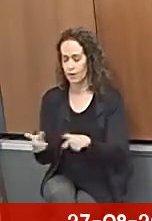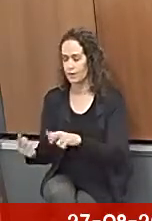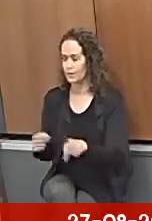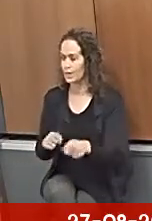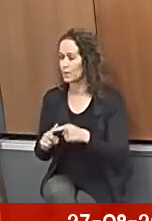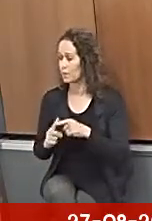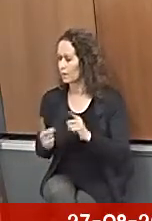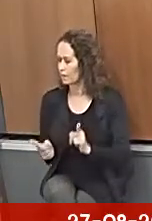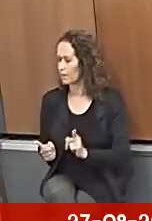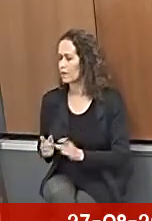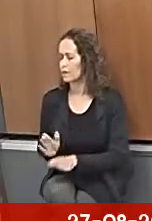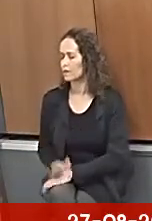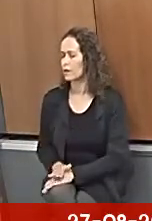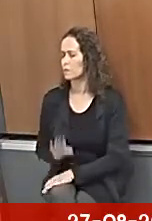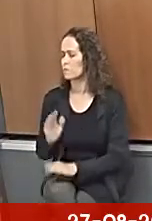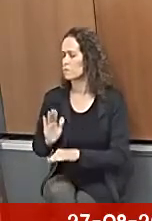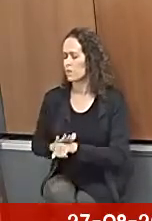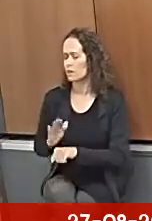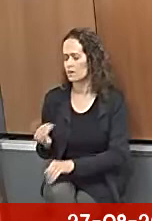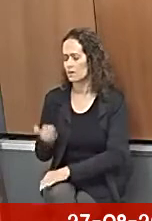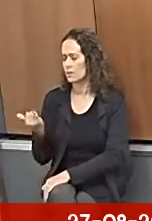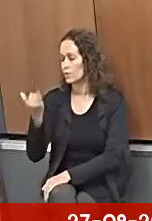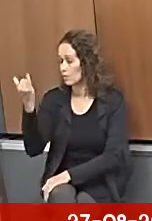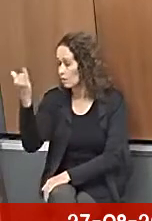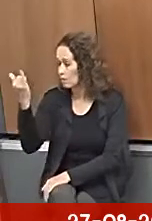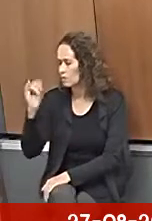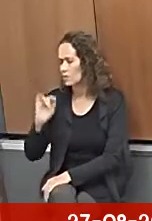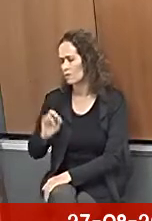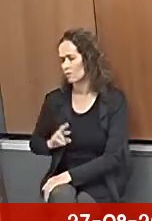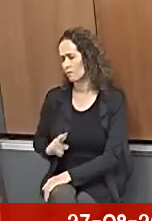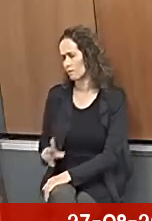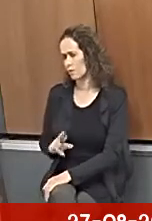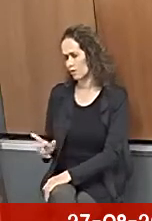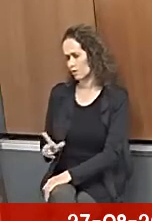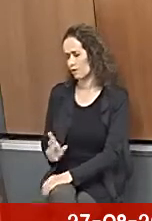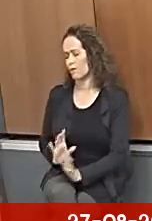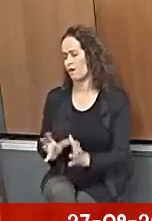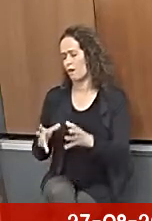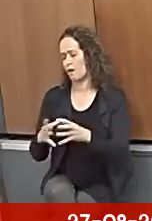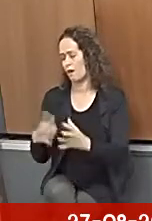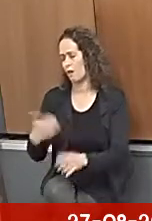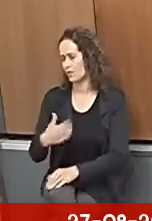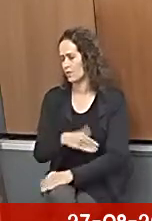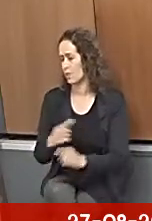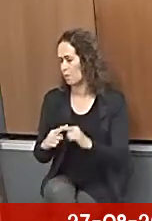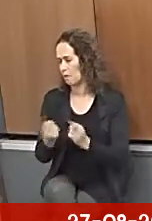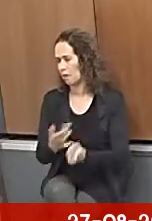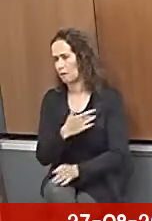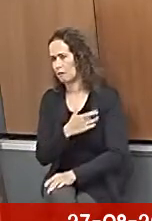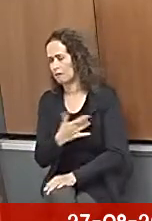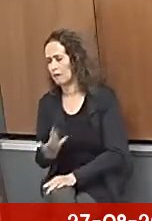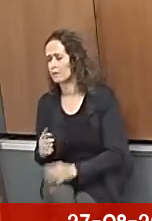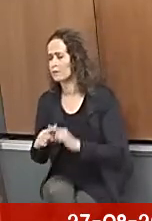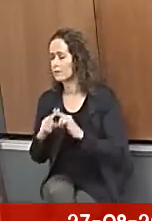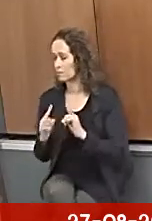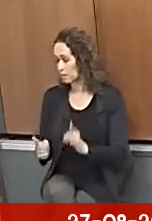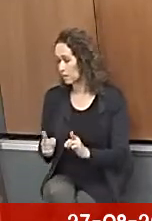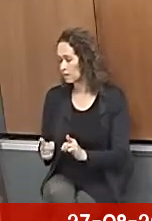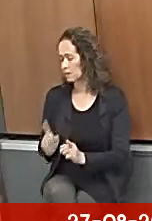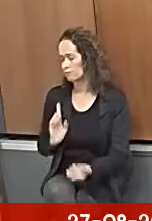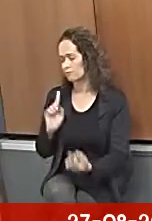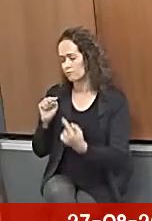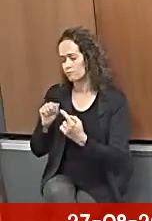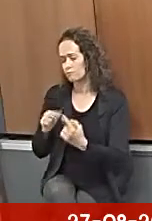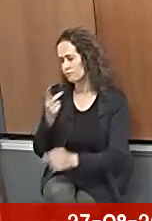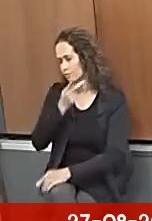isso vamos colocar time à frente dessa bandeira não aqui a gente está defendendo as pessoas ea nossa causa vai muito além de um